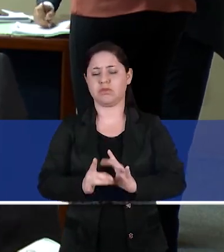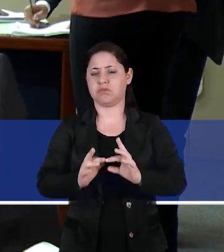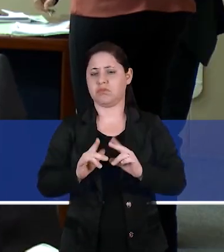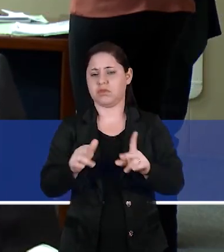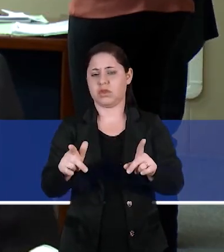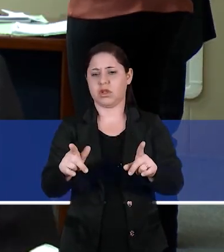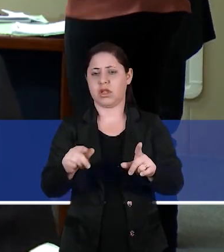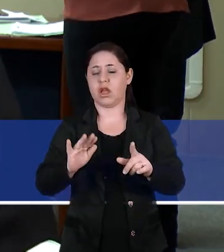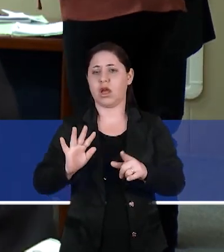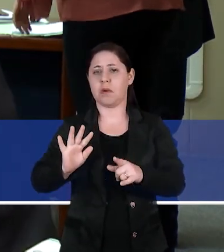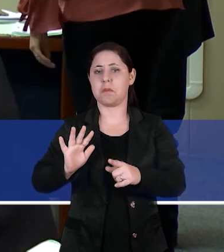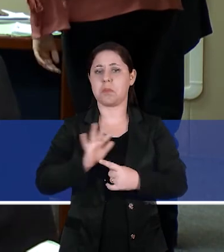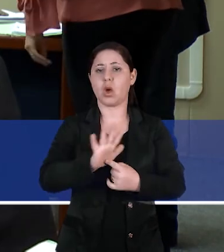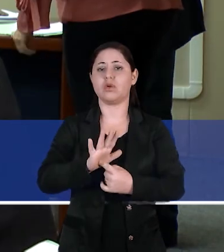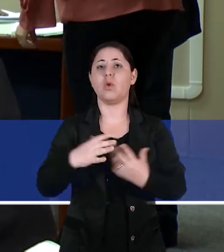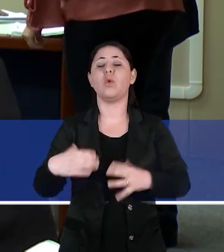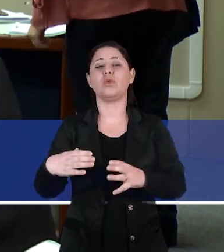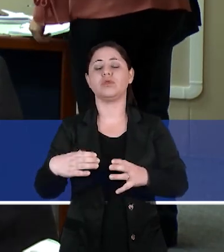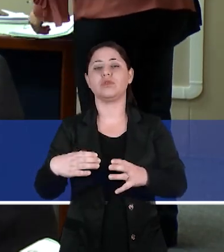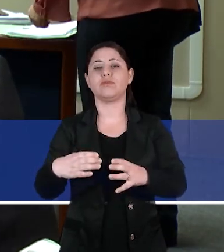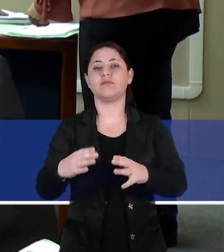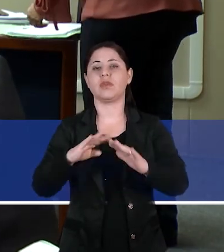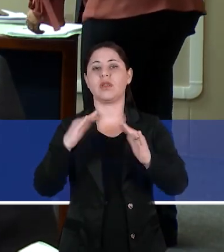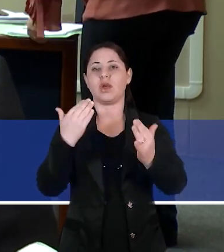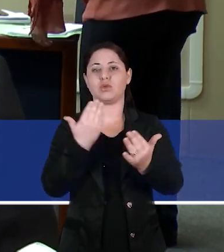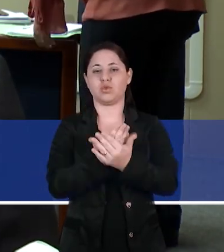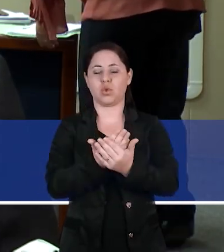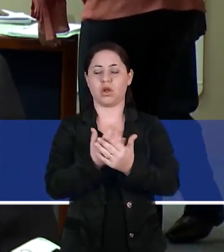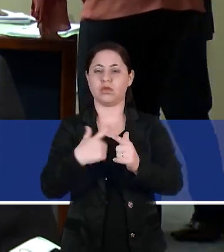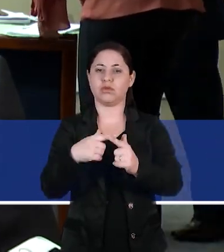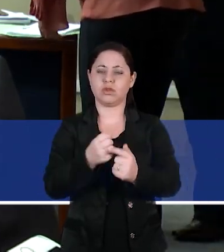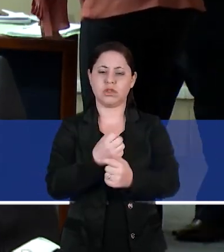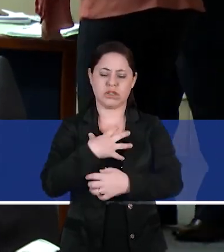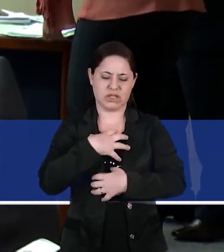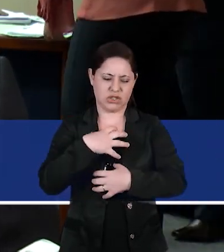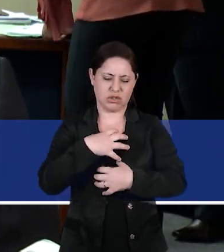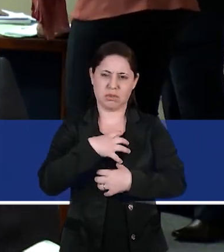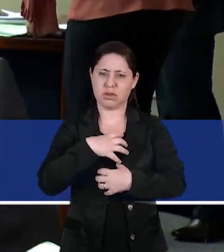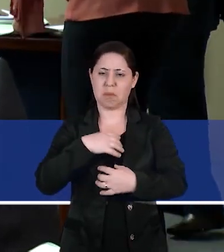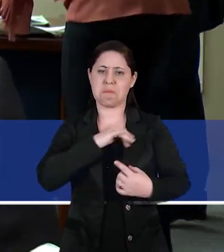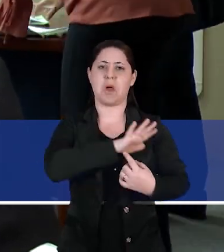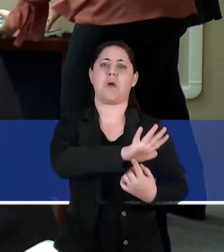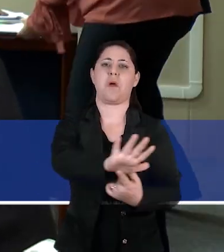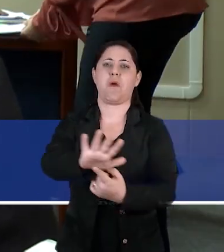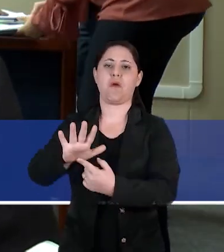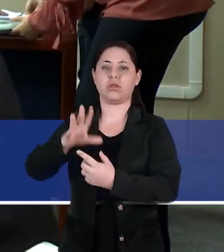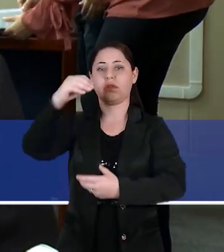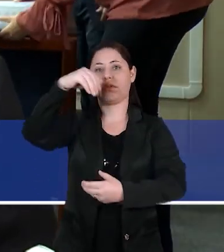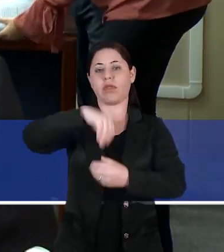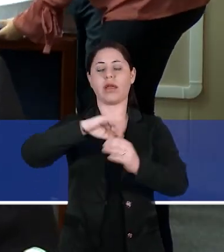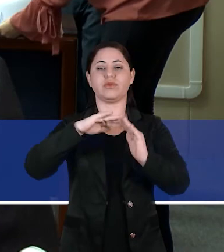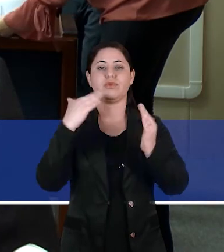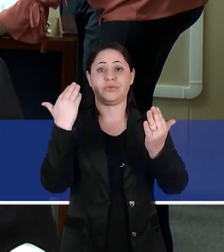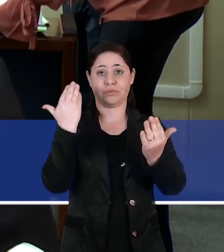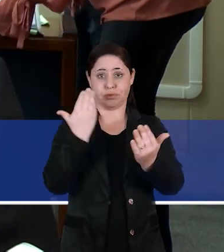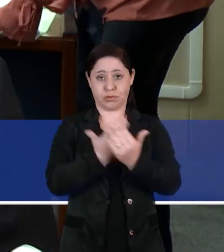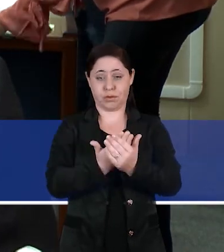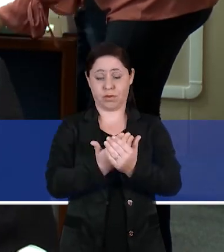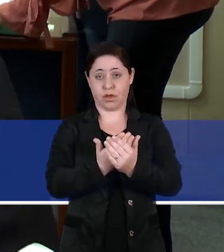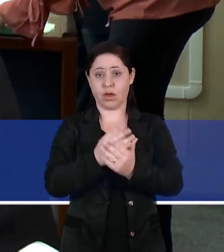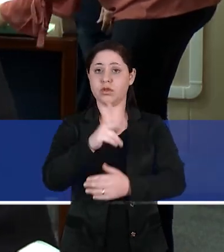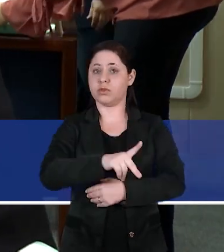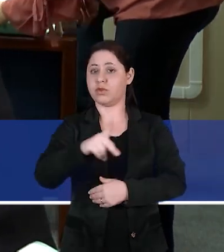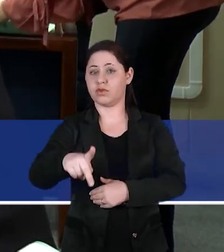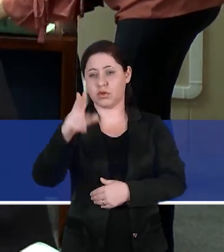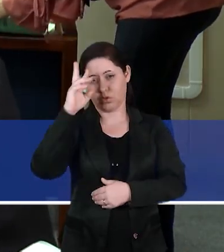aspectos, acaba desaguando nas escolas, né? Todos esses sentimentos acabam sendo extravasados no estabelecimento de